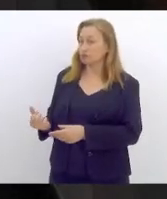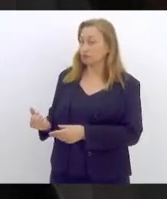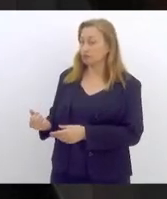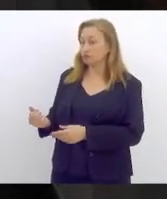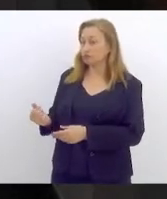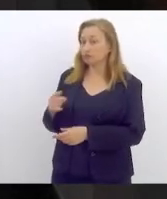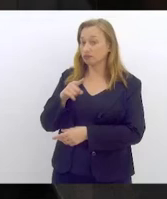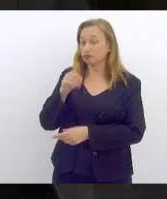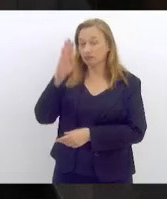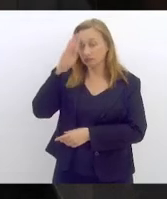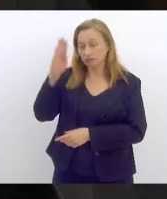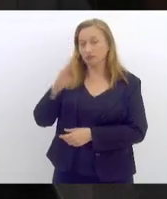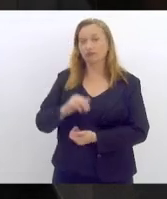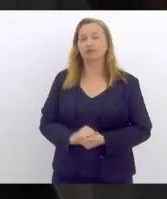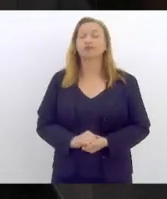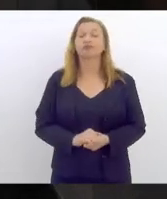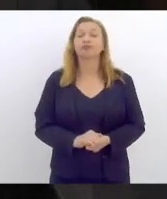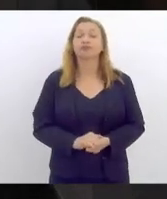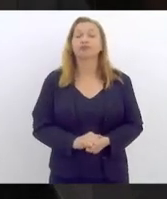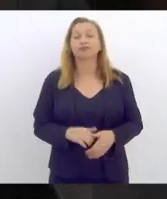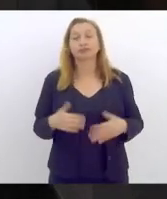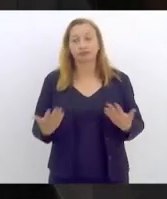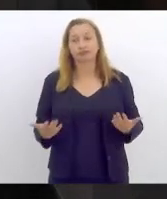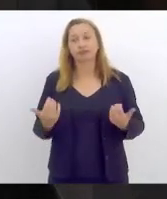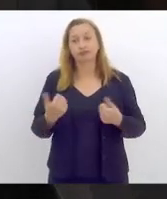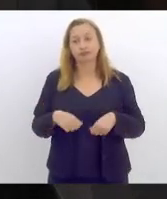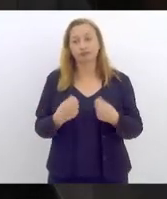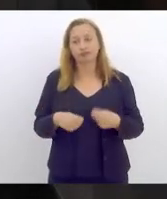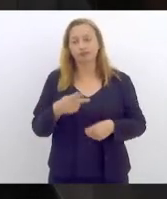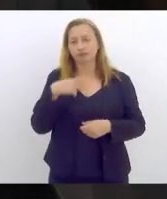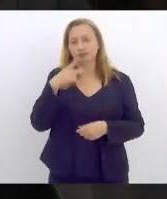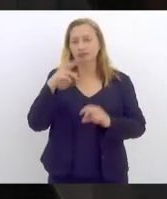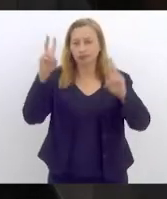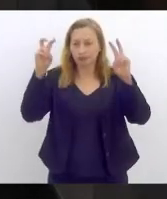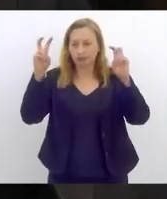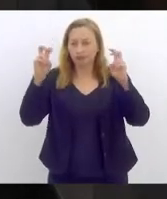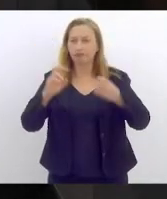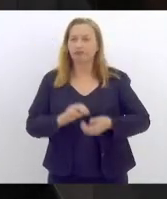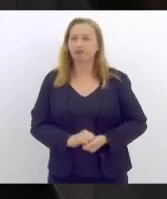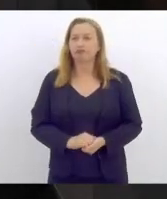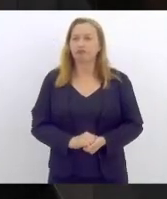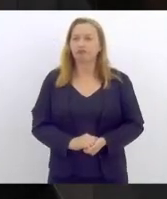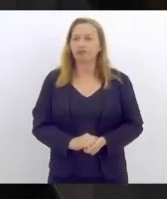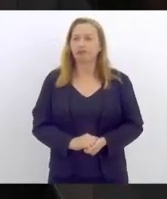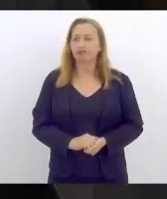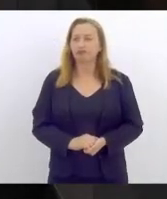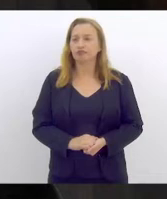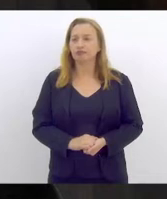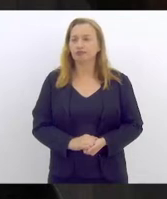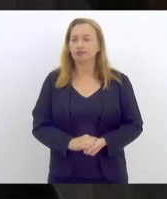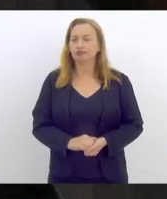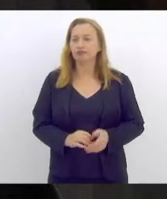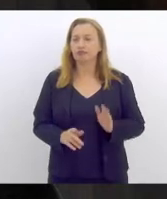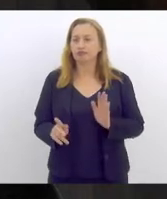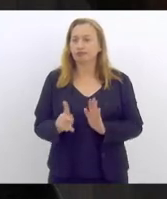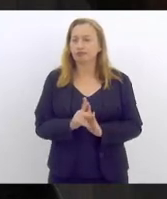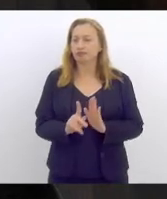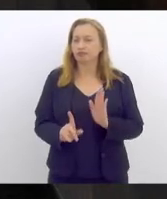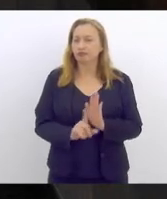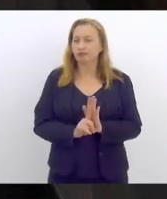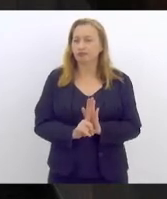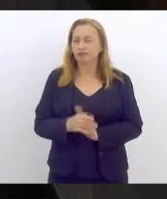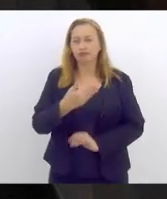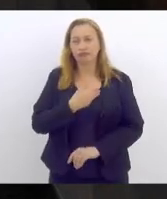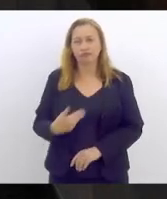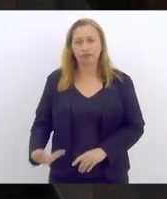fundamentais então era necessário trazer essa questão porque como tem o projeto de lei